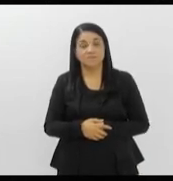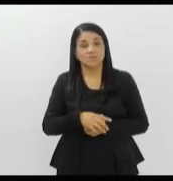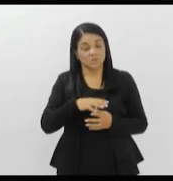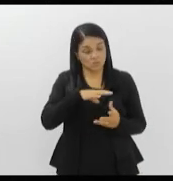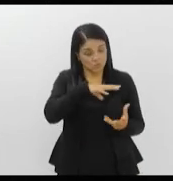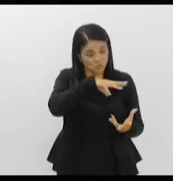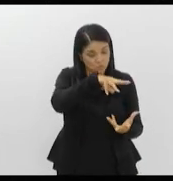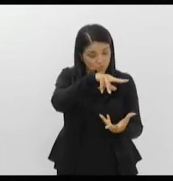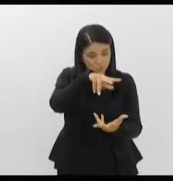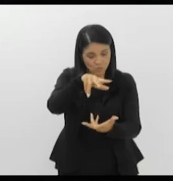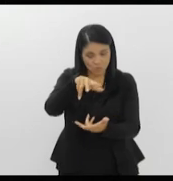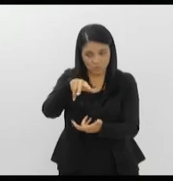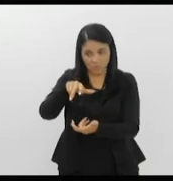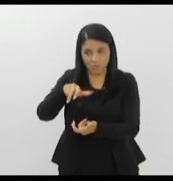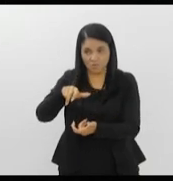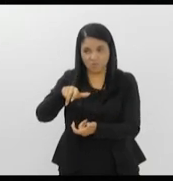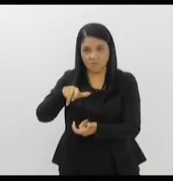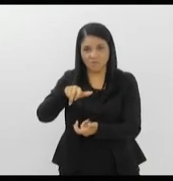internacionalmente